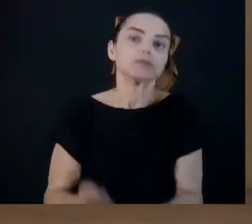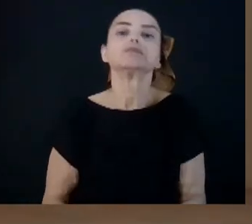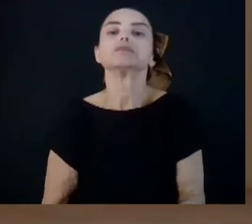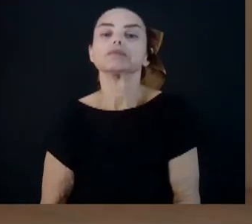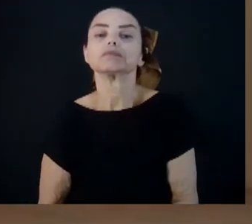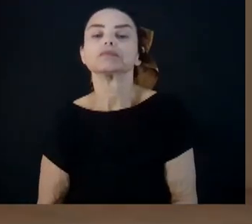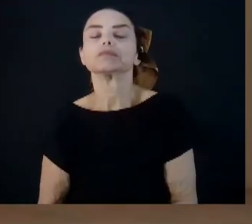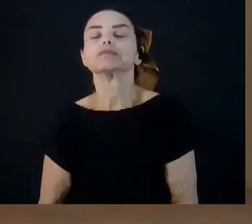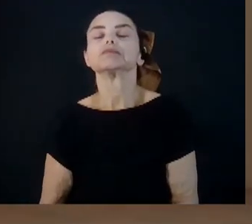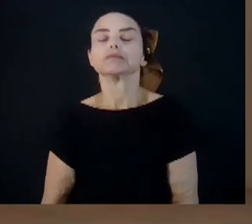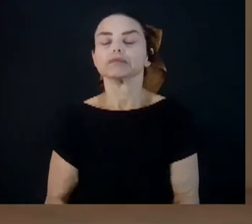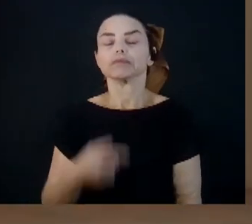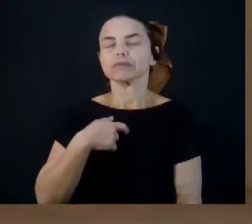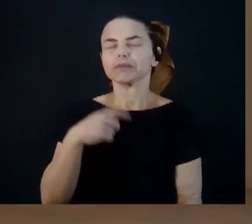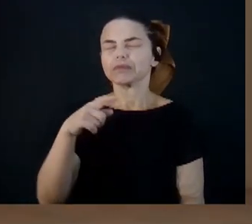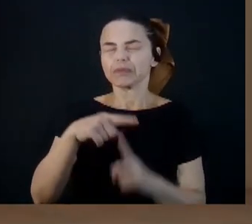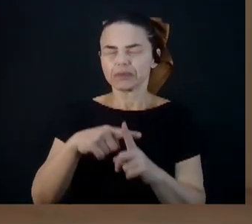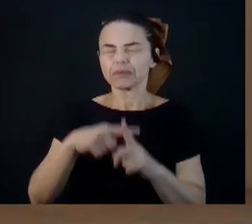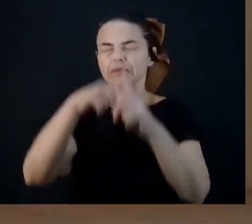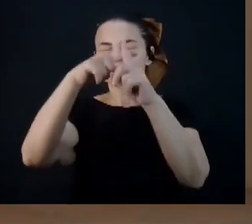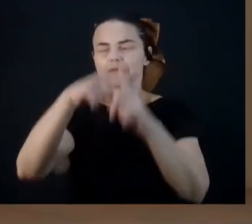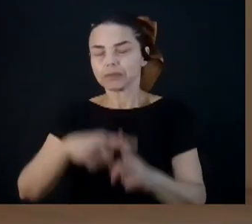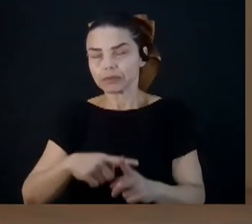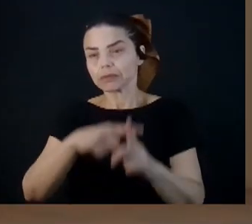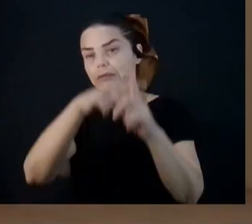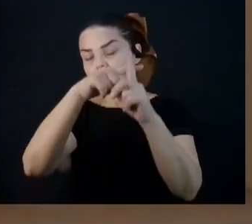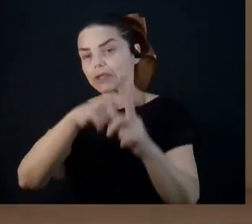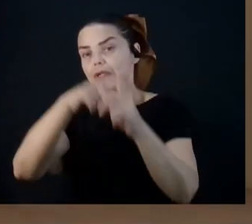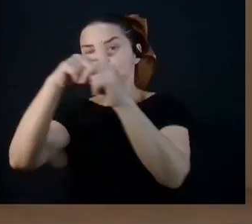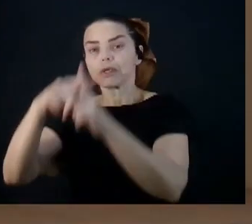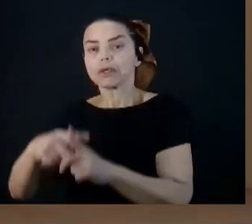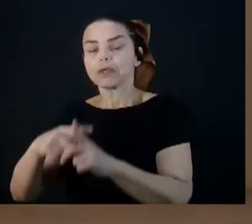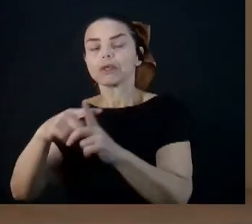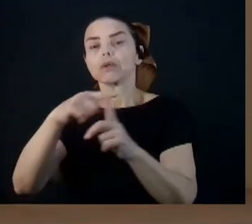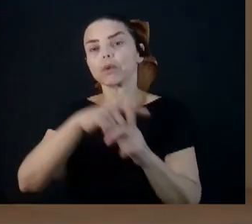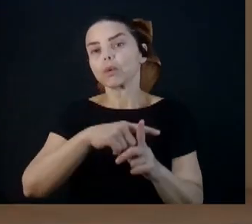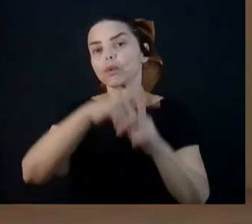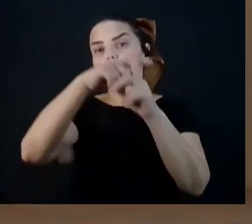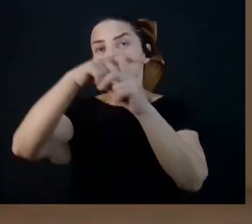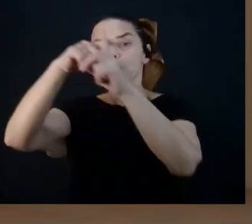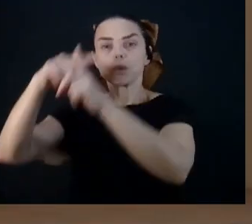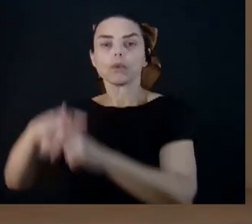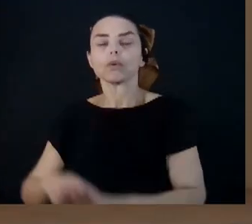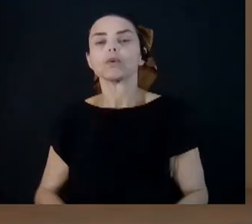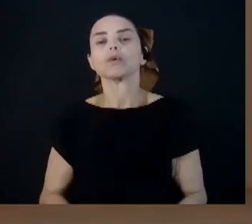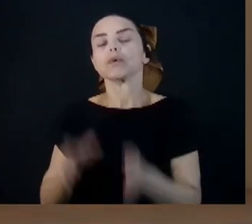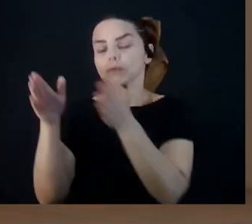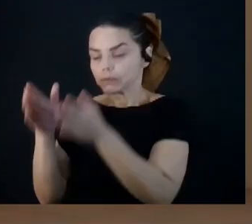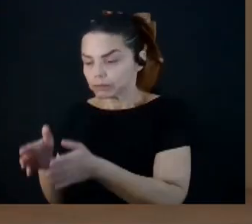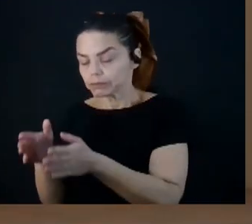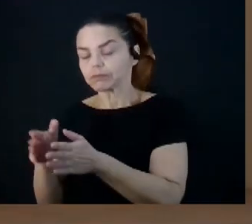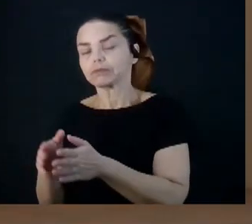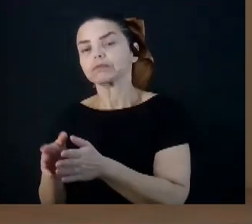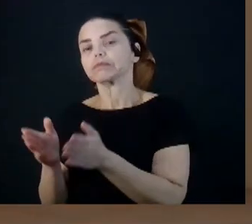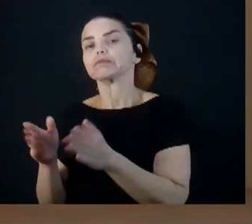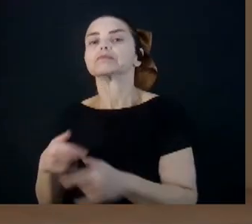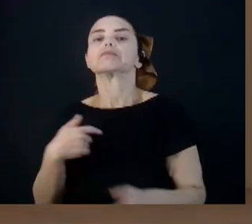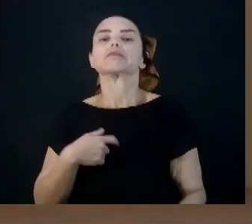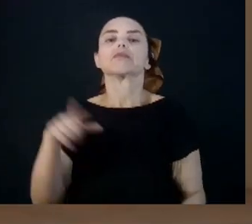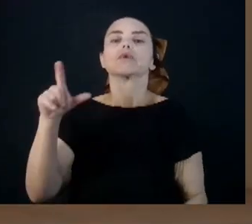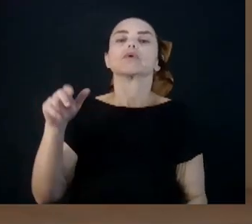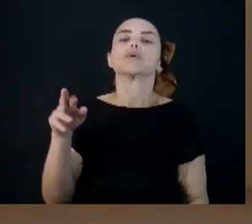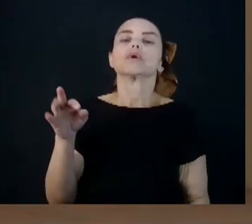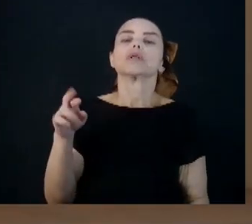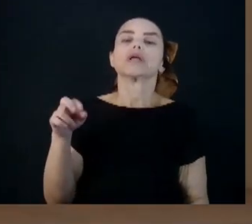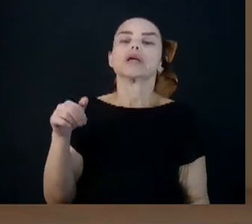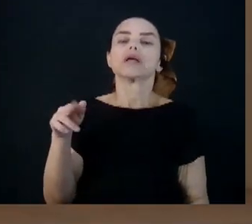que o cemitério fosse dividido. Que de um lado se sepultasse protestantes, luteranos, e